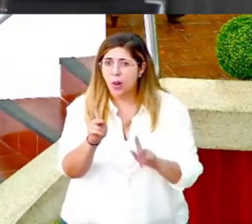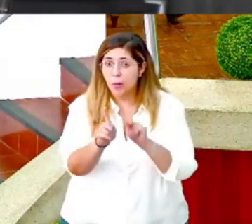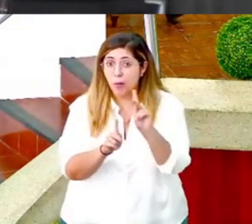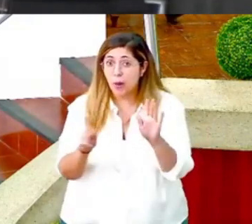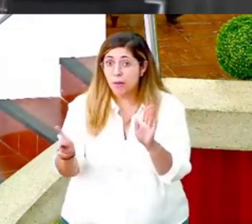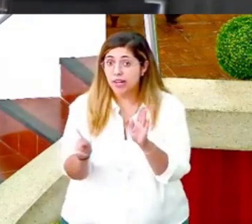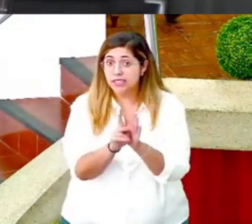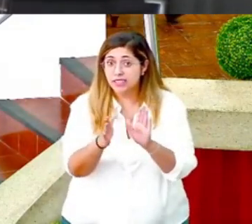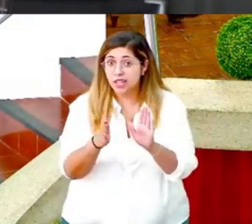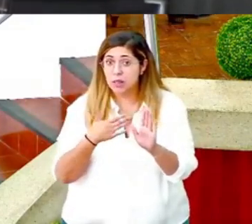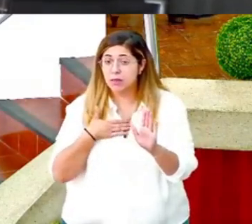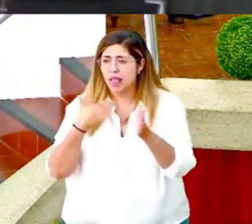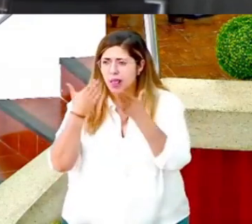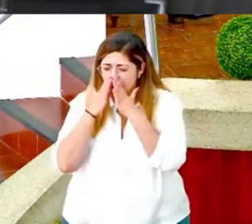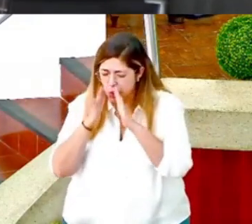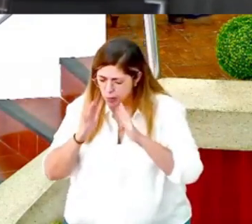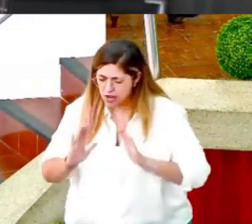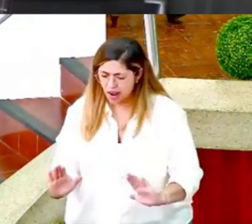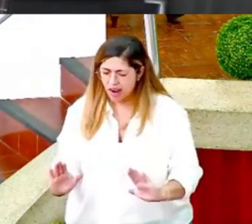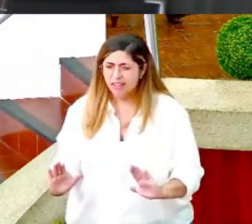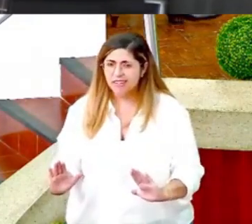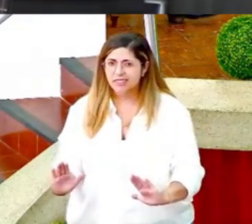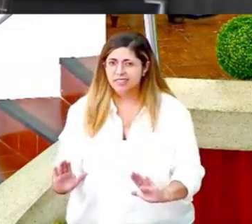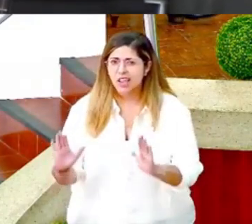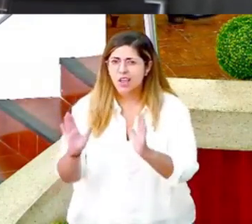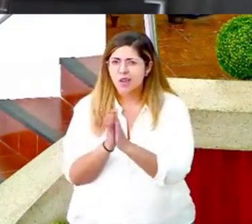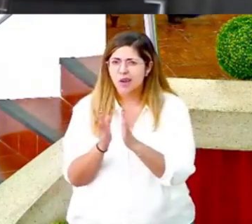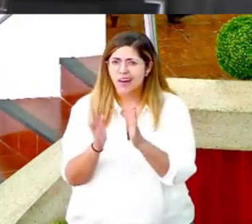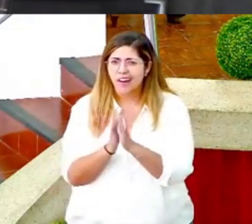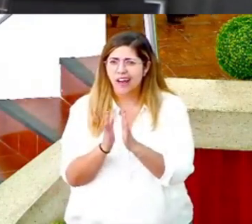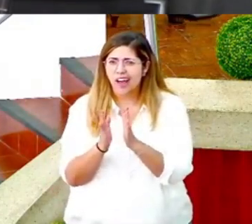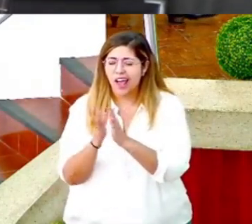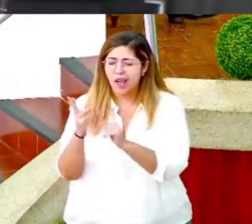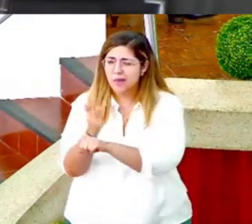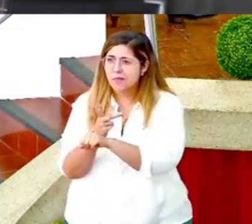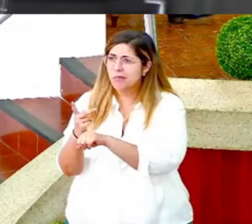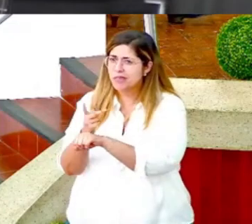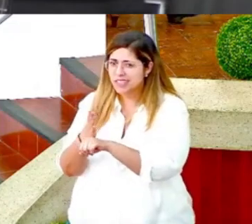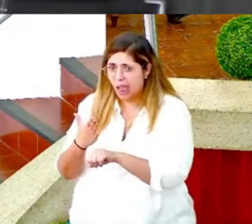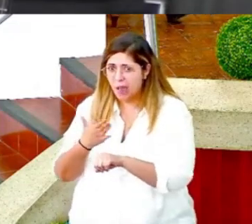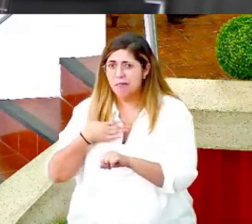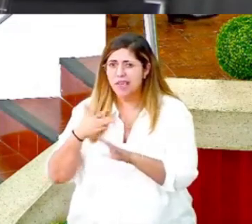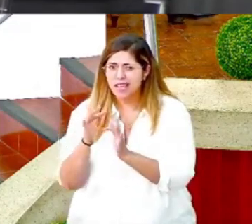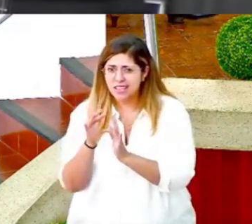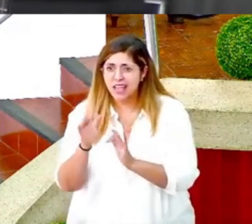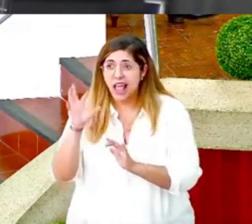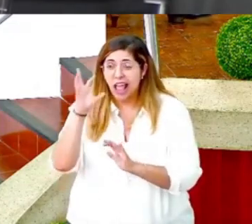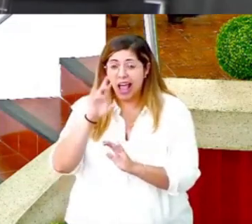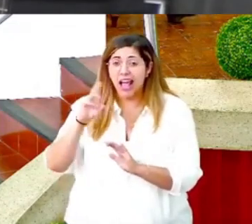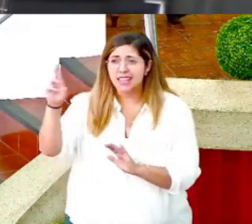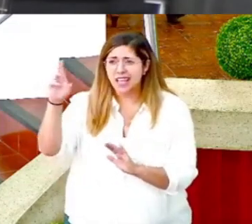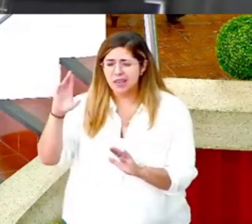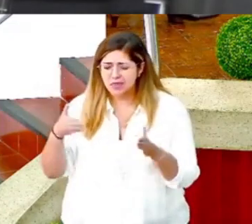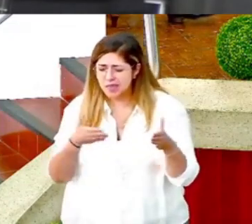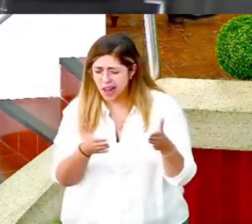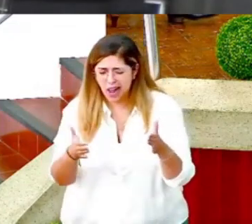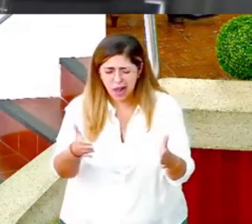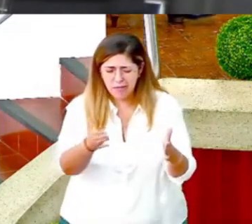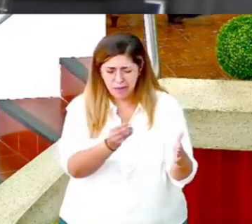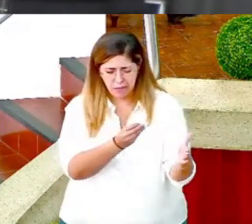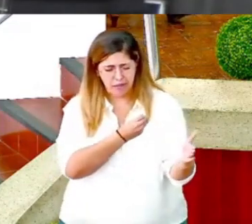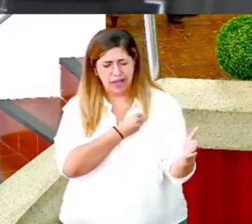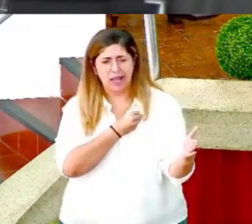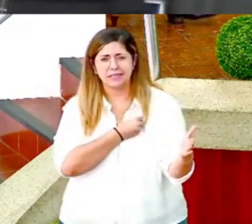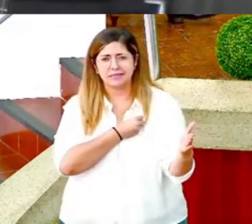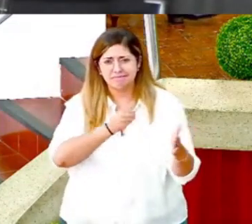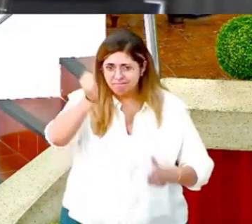nome, se humilhar e orar e me buscar e se arrepender dos seus maus caminhos, eu vou sarar a terra,